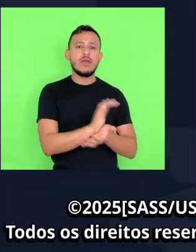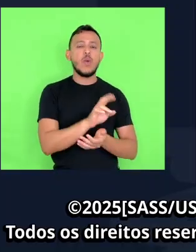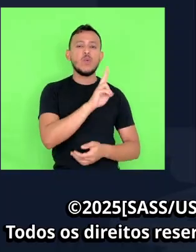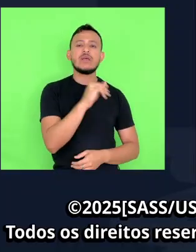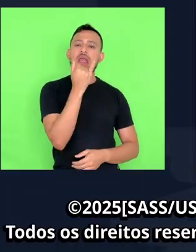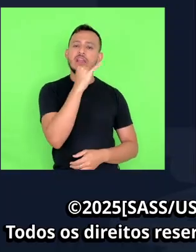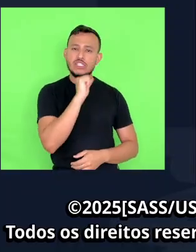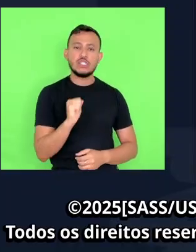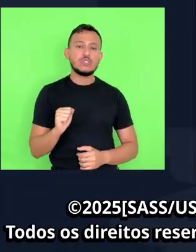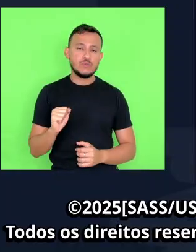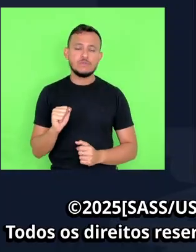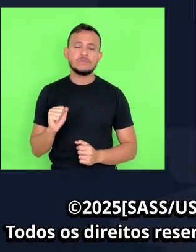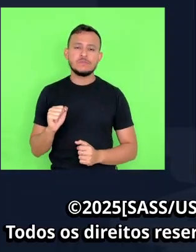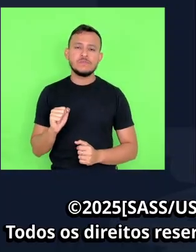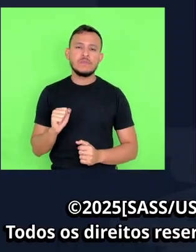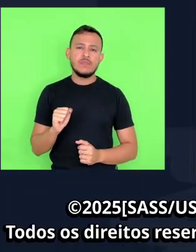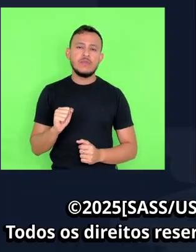energético, por